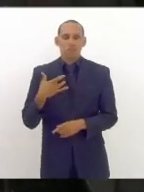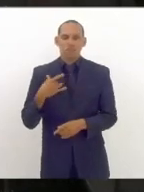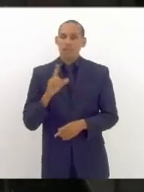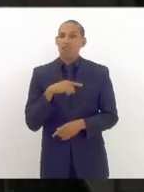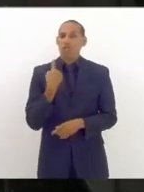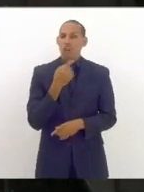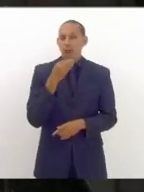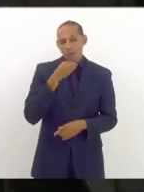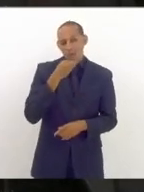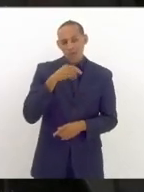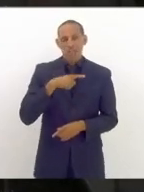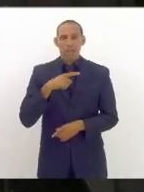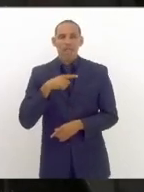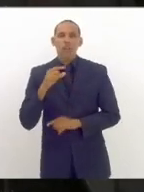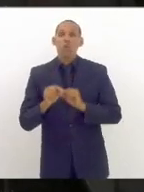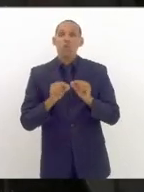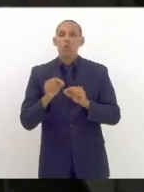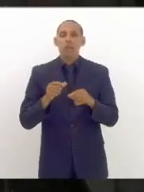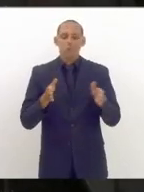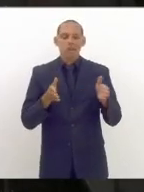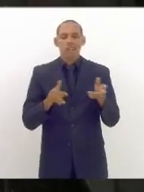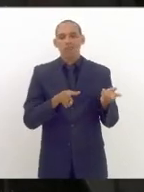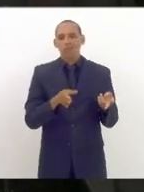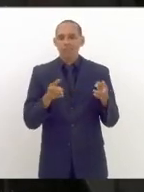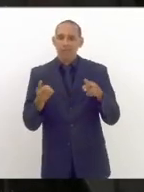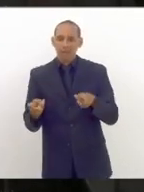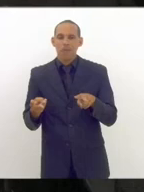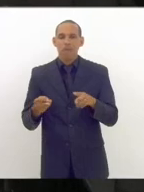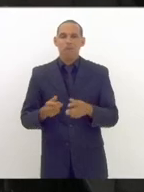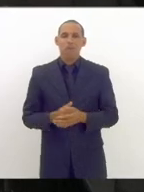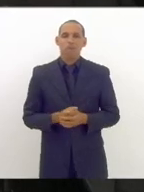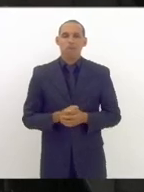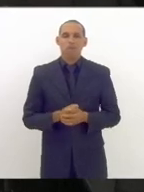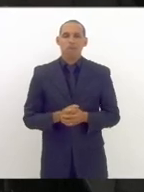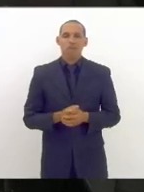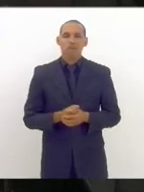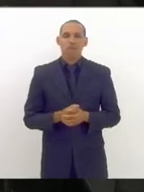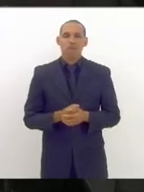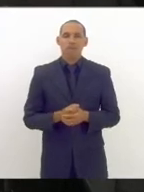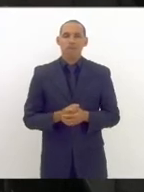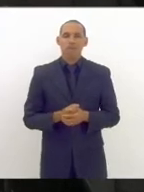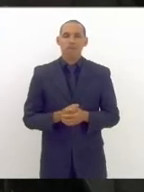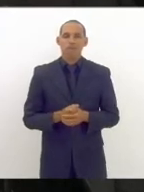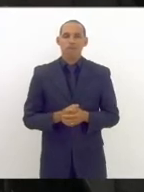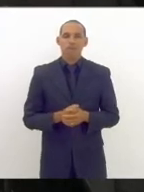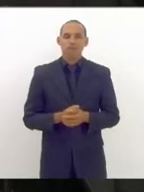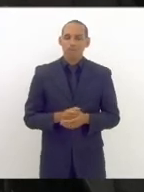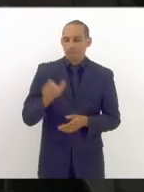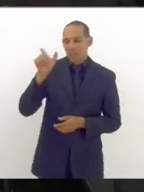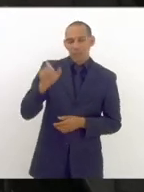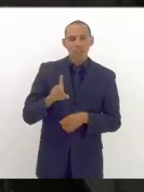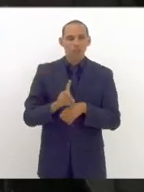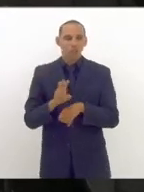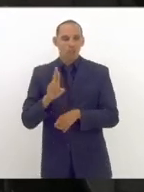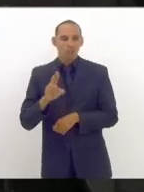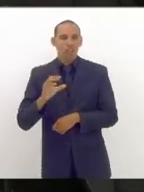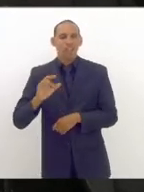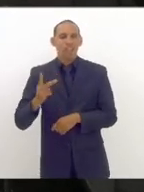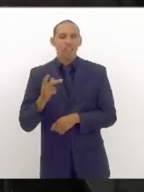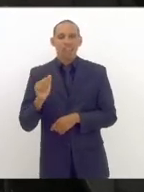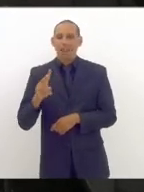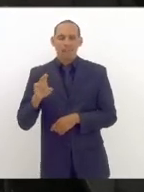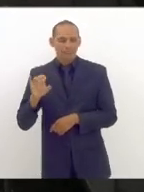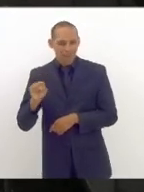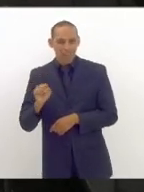Tivemos a oportunidade, no momento de transição, de indicar o nosso doutor Chaves, uma